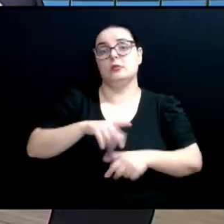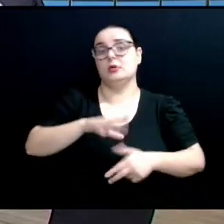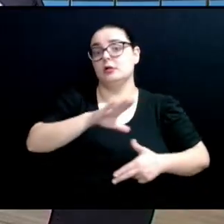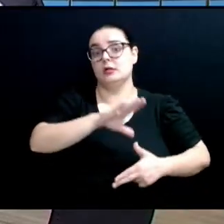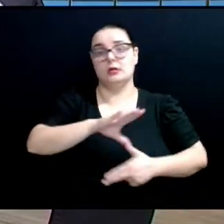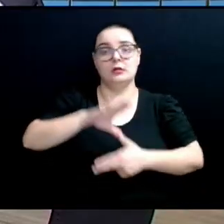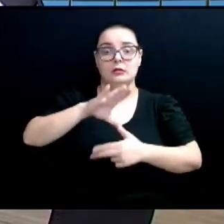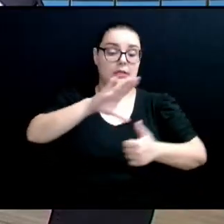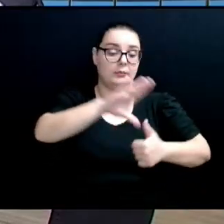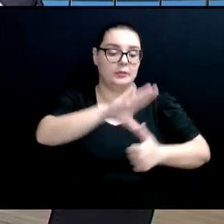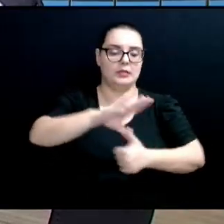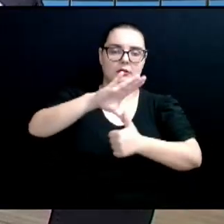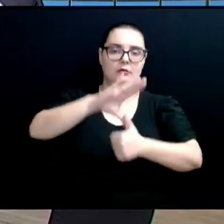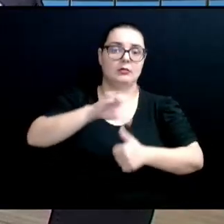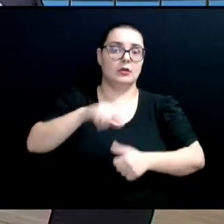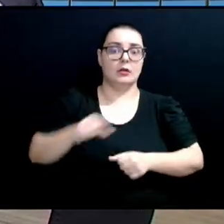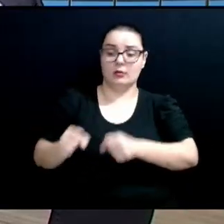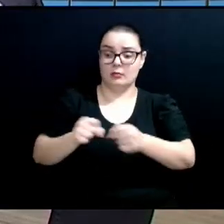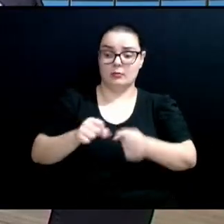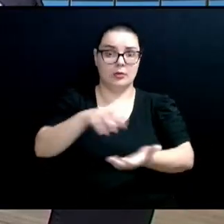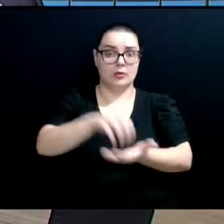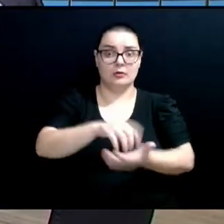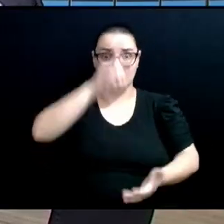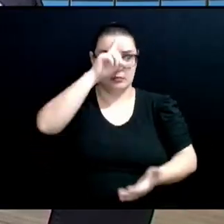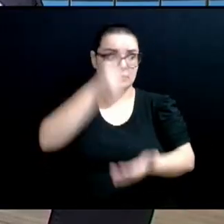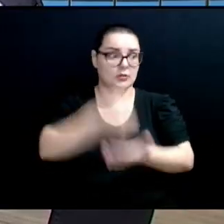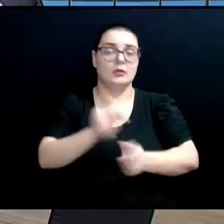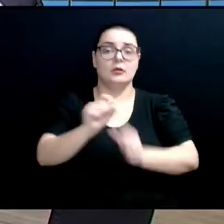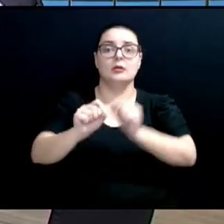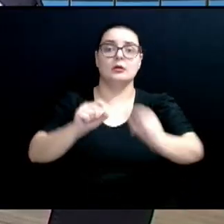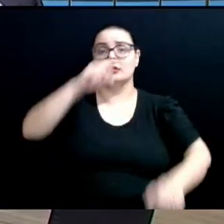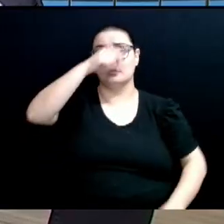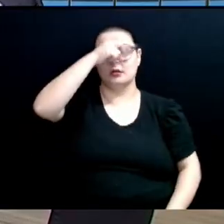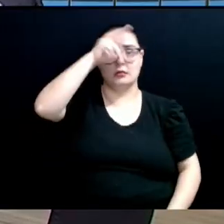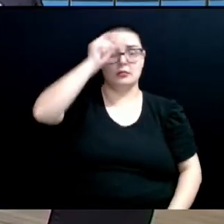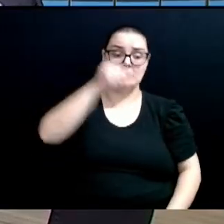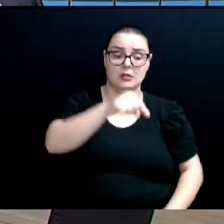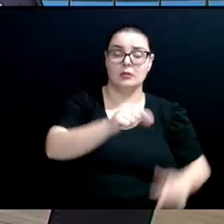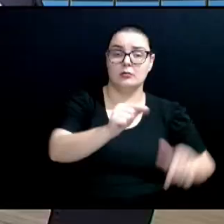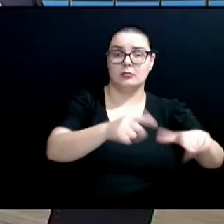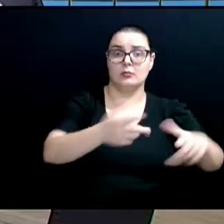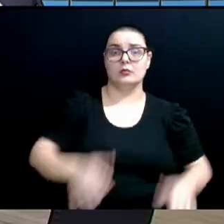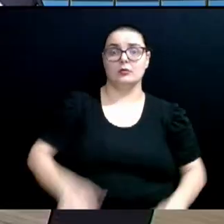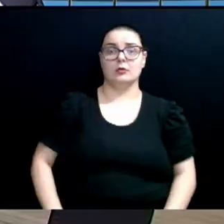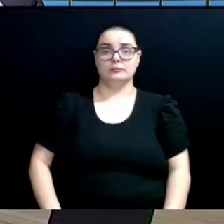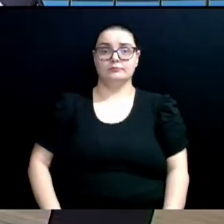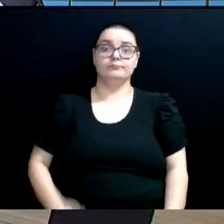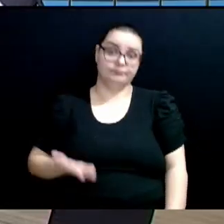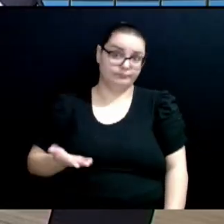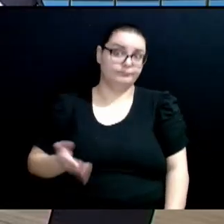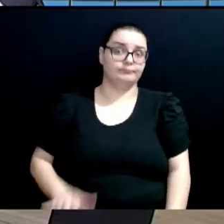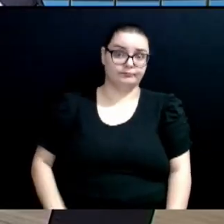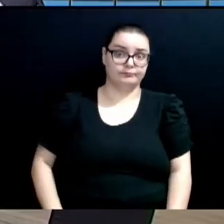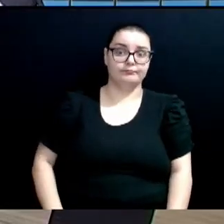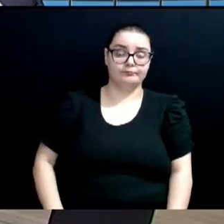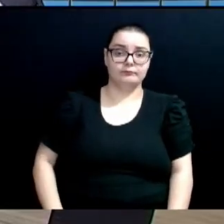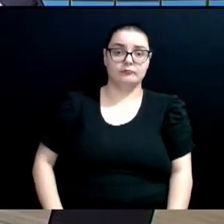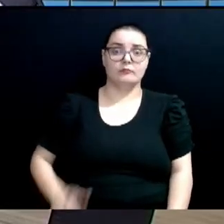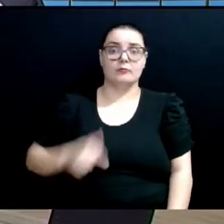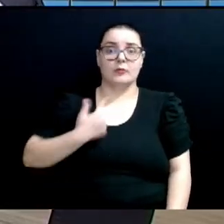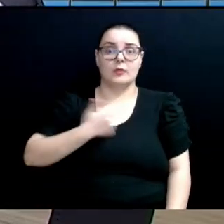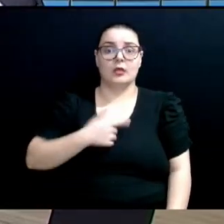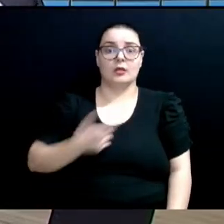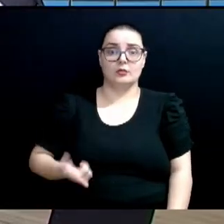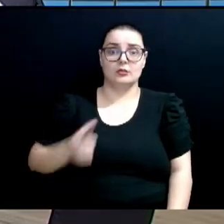poder central que estabelece quem que vai ser o prefeito lá na localidade, lá embaixo, né? Então nós temos essa questão que eu acho